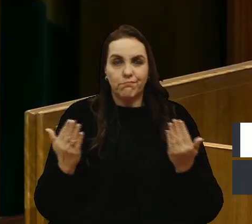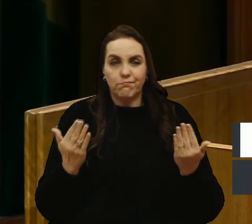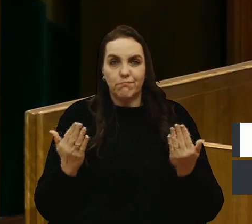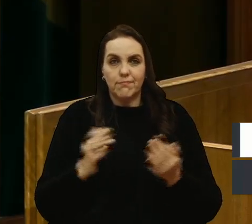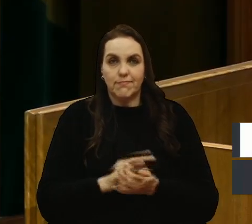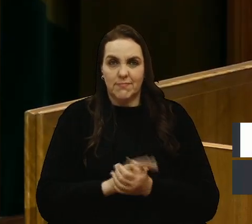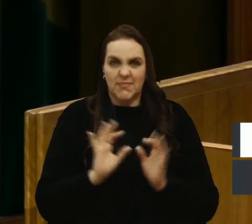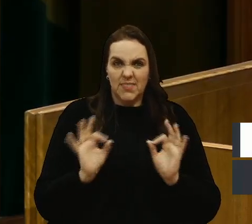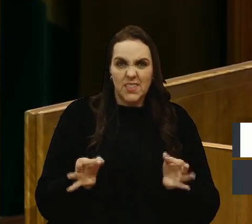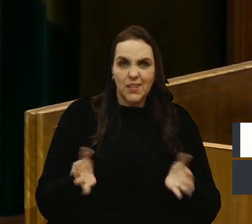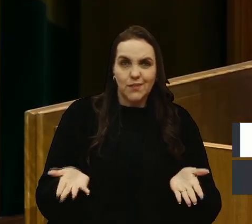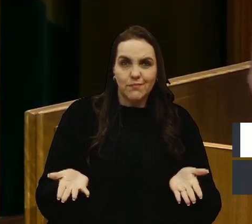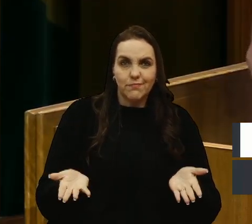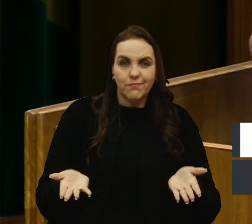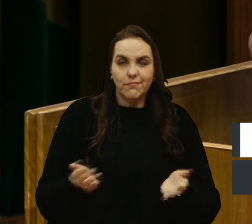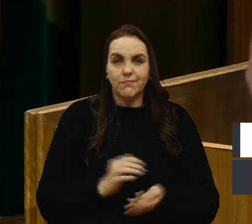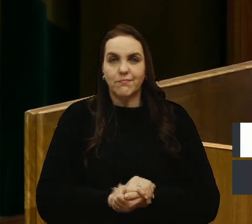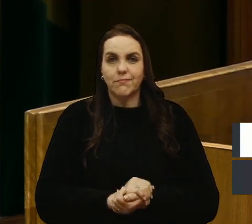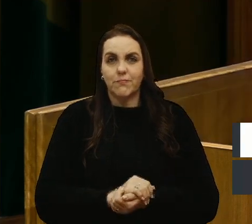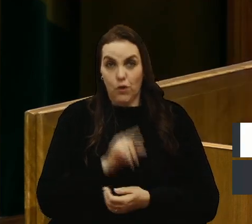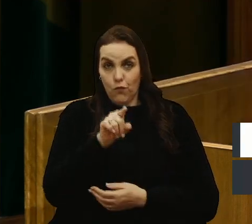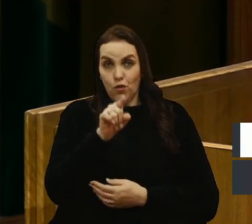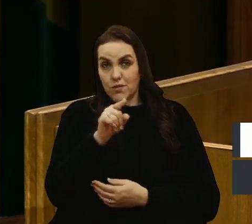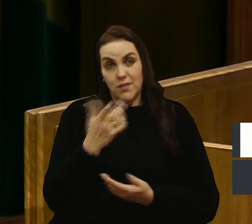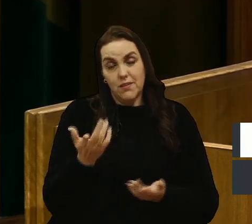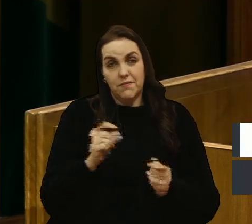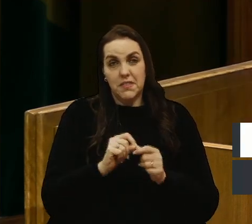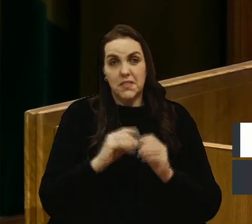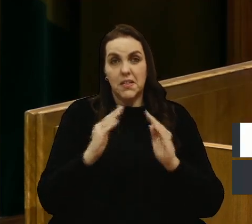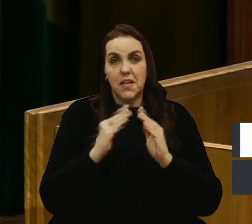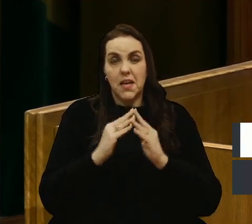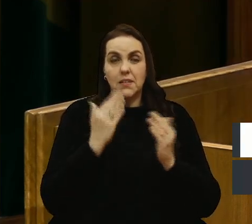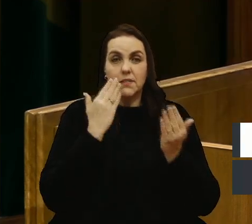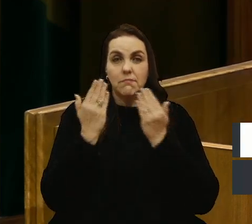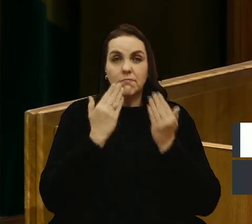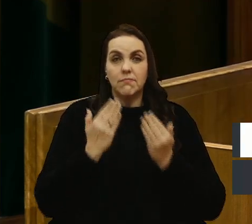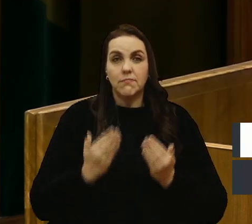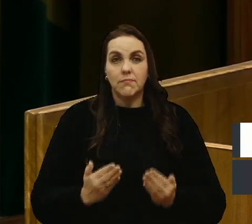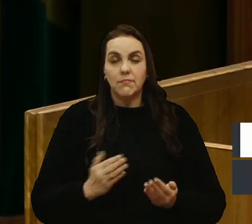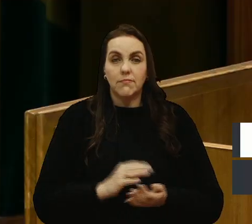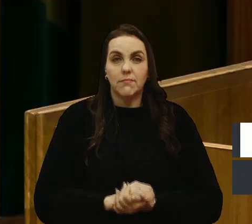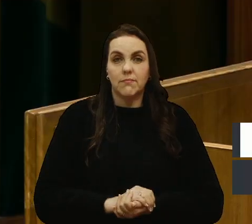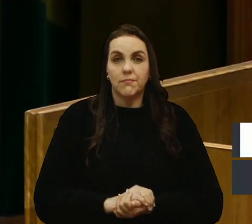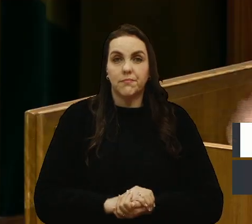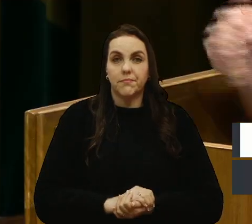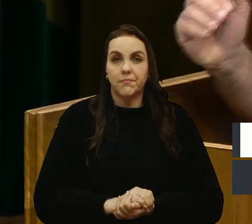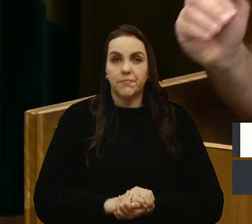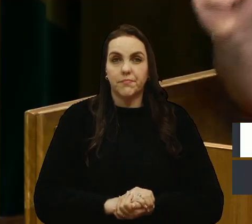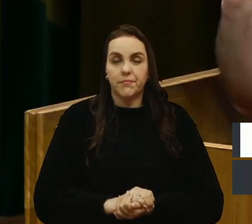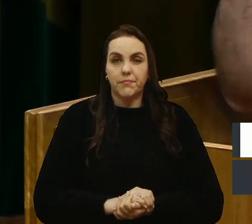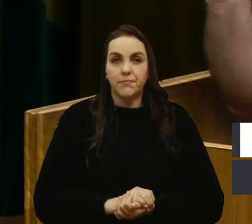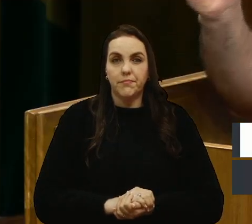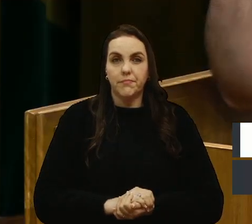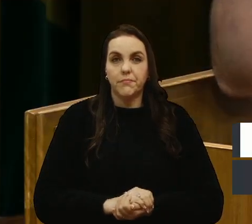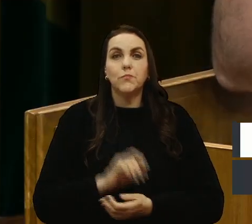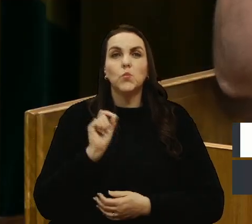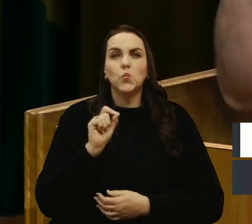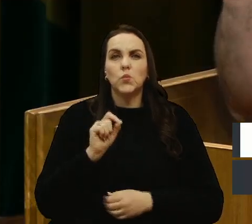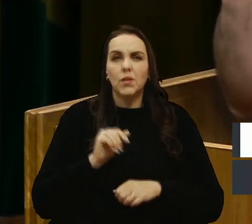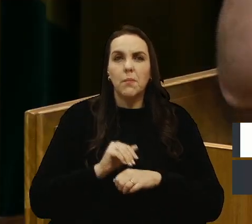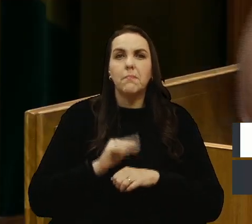está correto? Faça você aí da sua casa uma análise. O que é